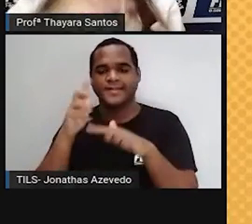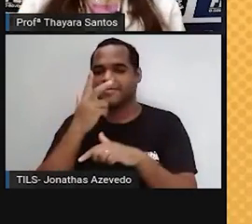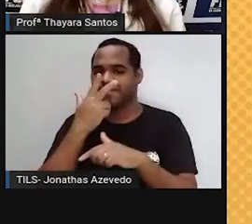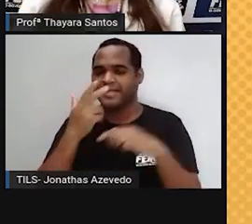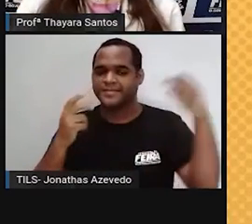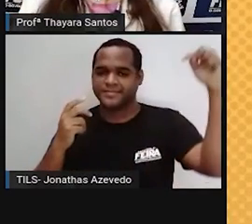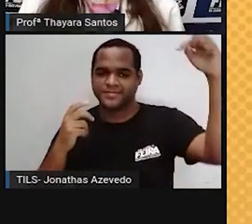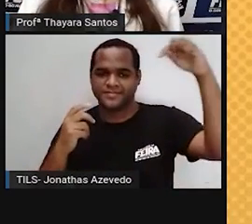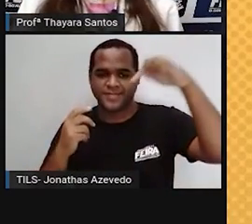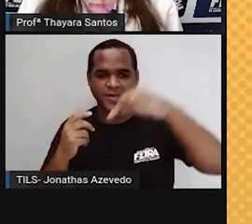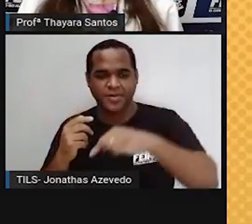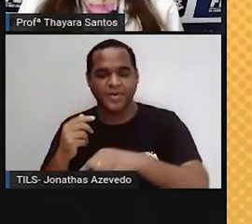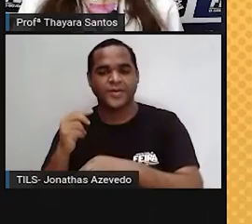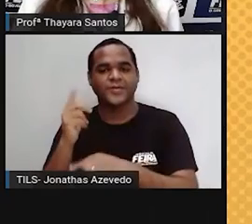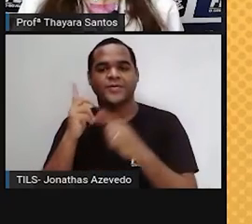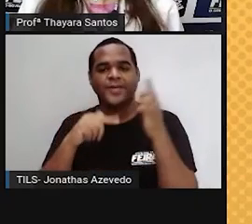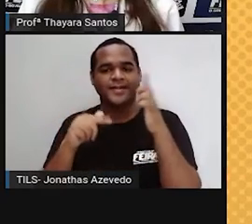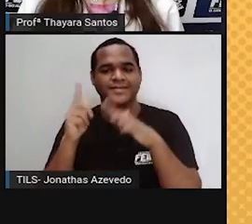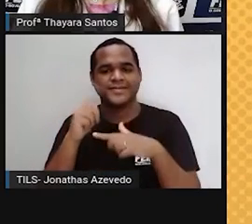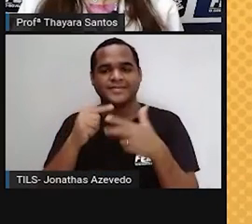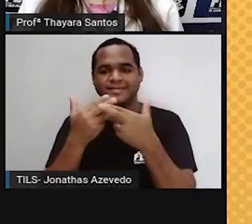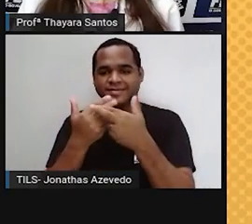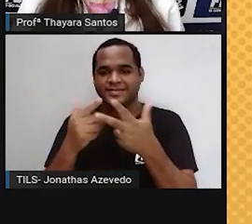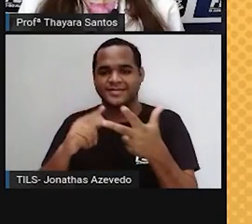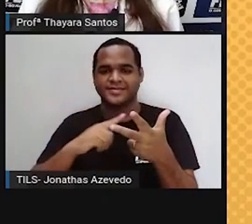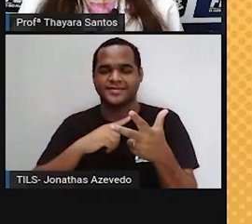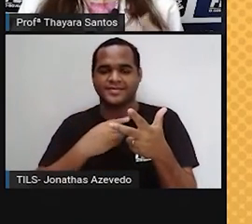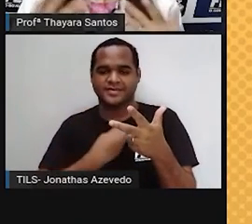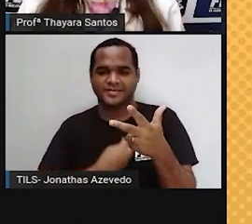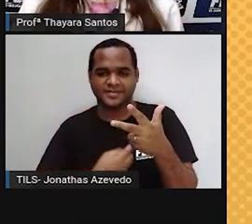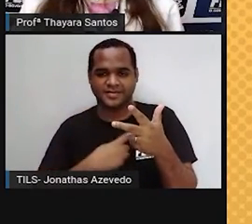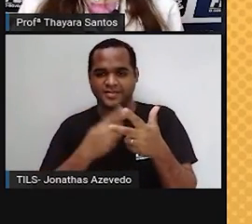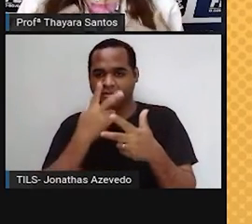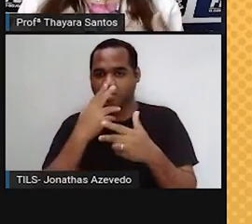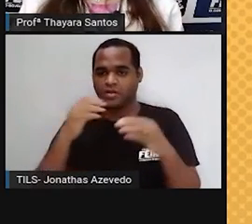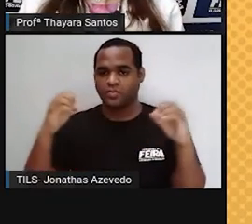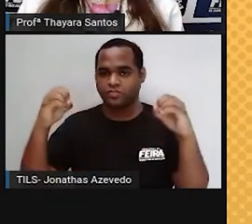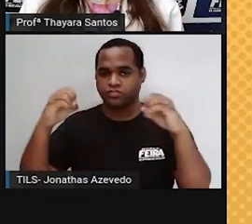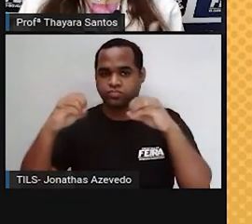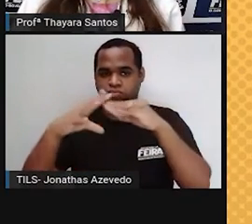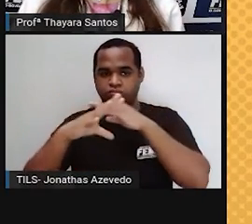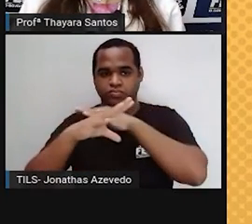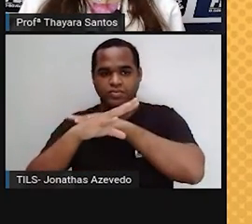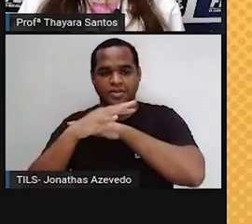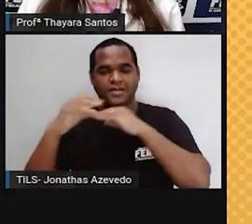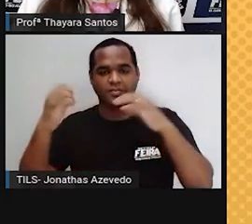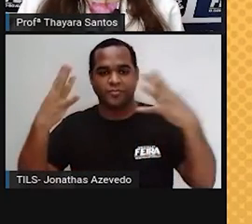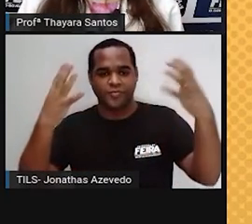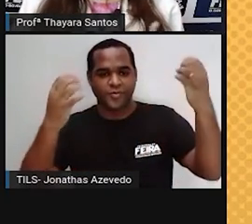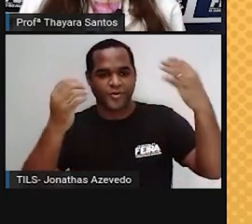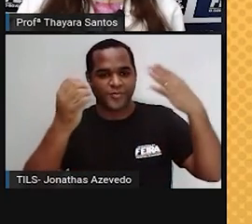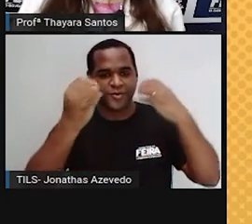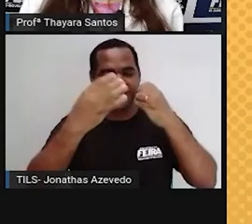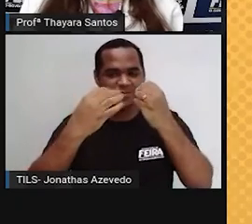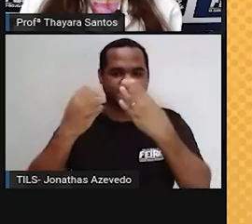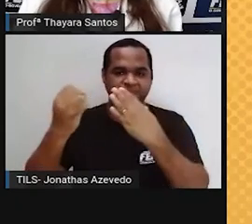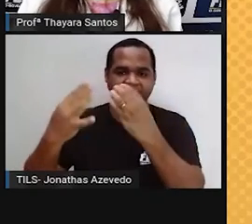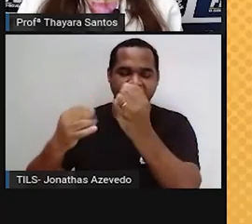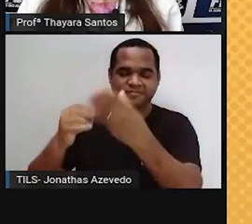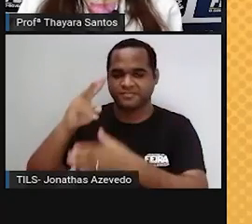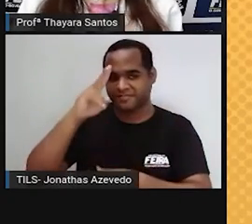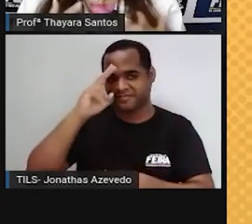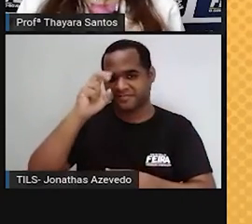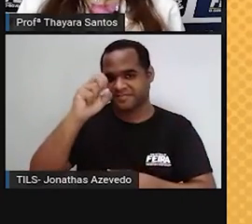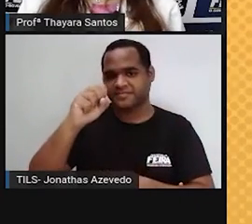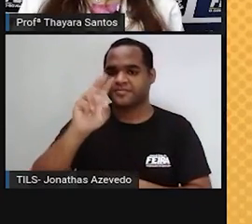eles rompendo essas camadas da atmosfera, eles incendeiam e acabam emitindo luz. E nesse caso, eles vão ser